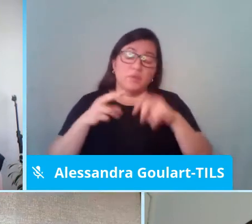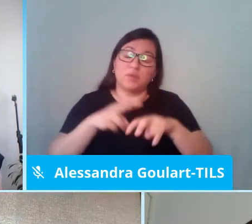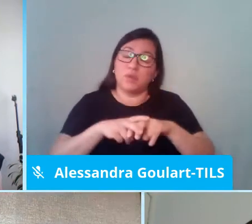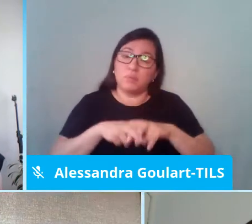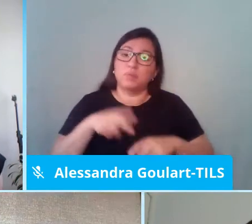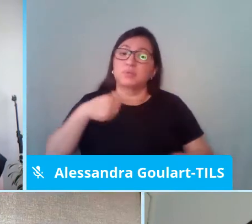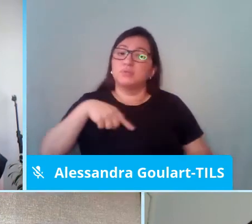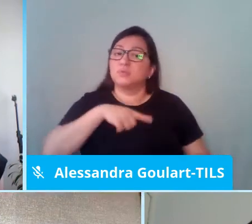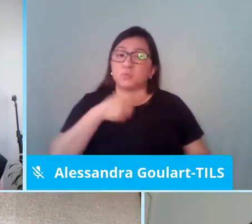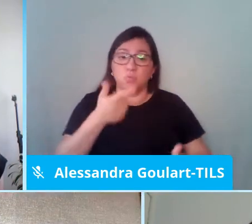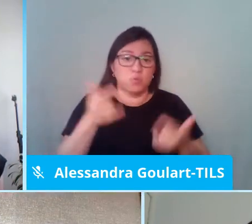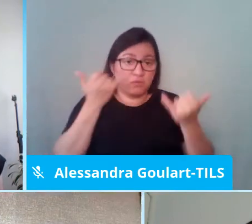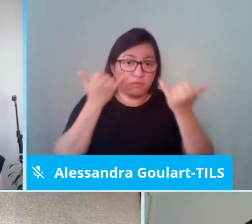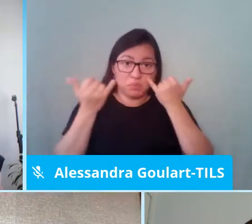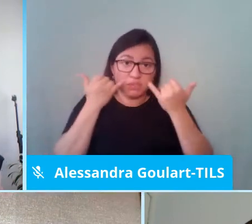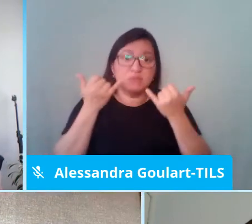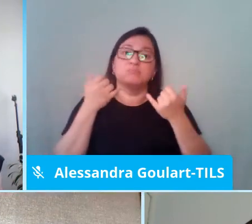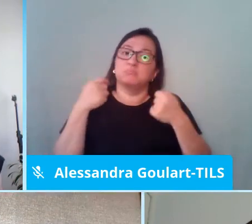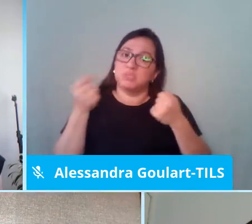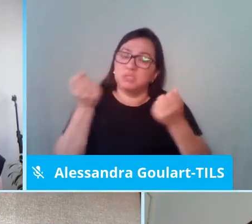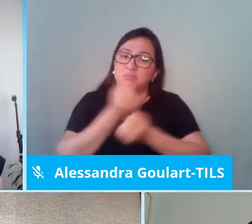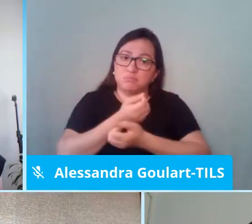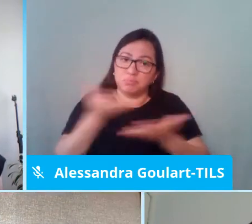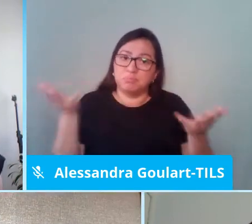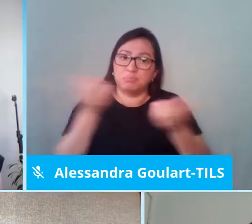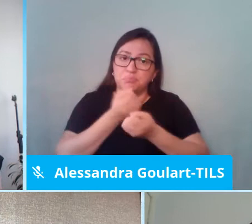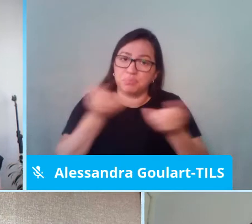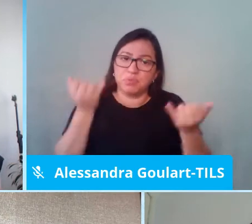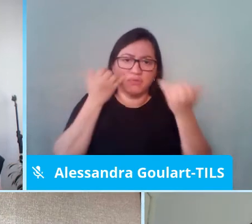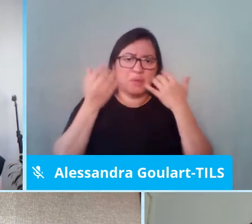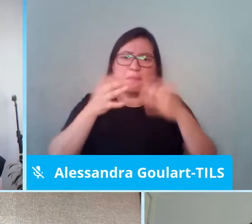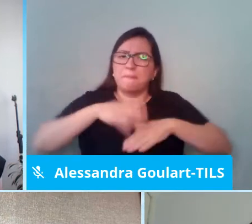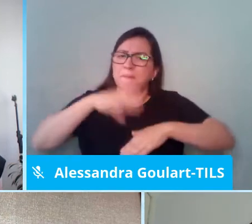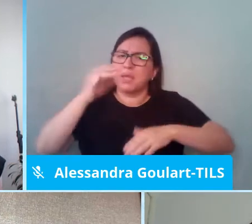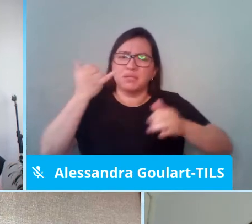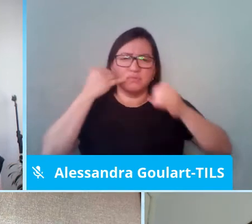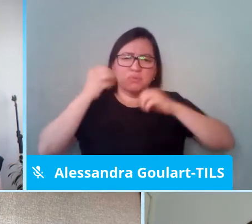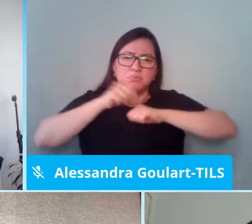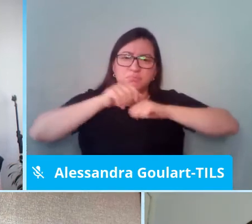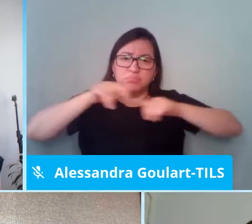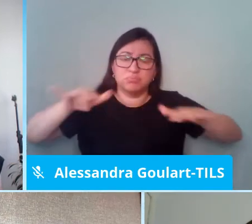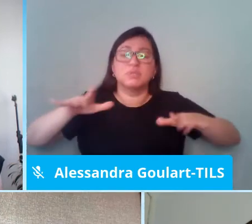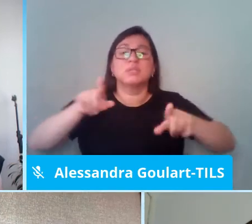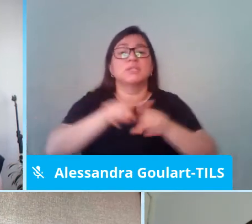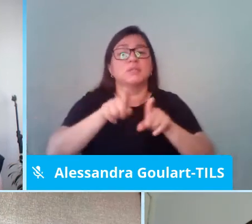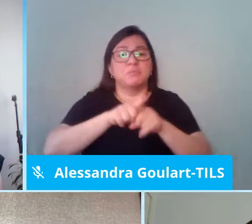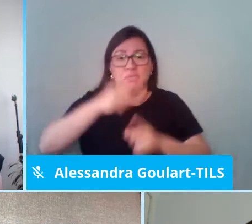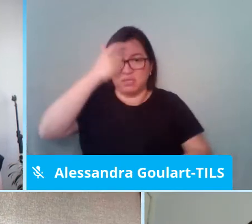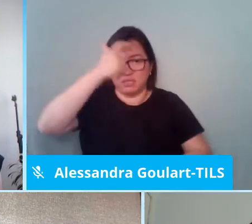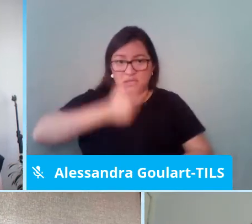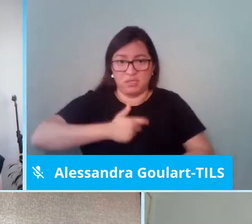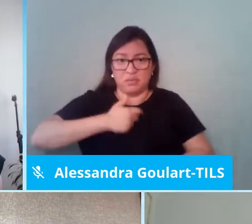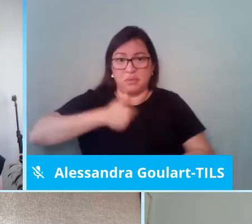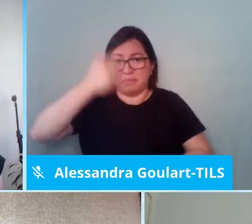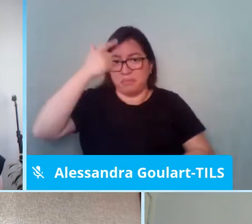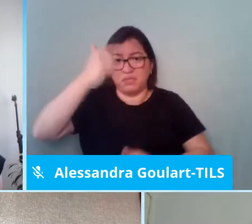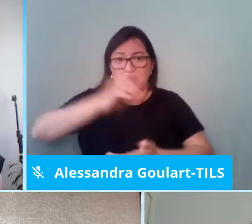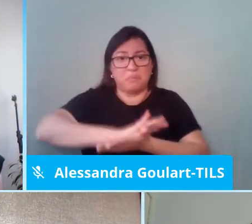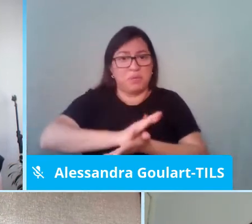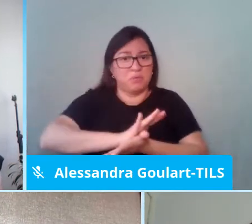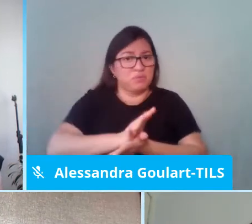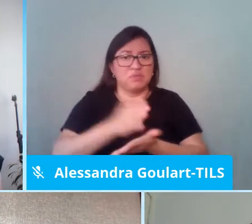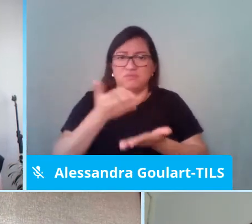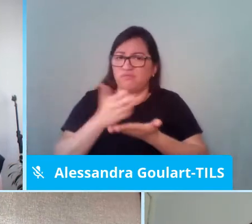né? Ou seja, que a gente concebe antes mesmo, tentar tirar um pouco disso de que vai ser um casal heteronormativo,